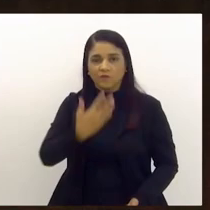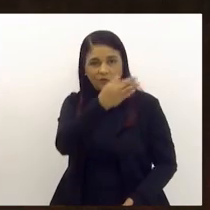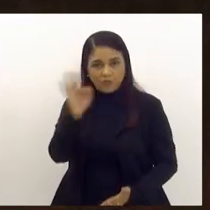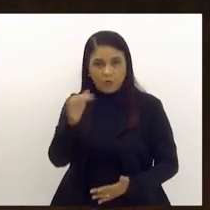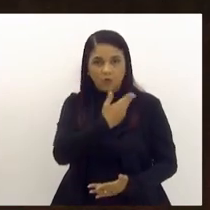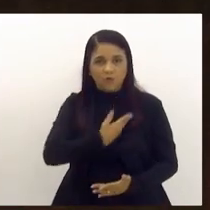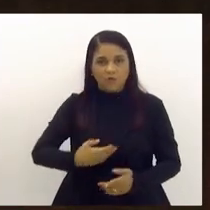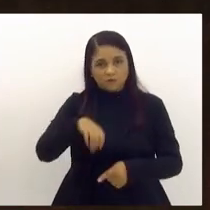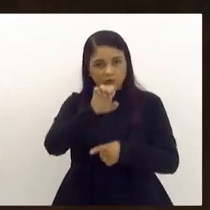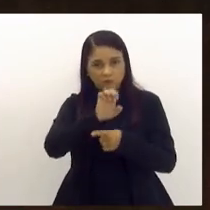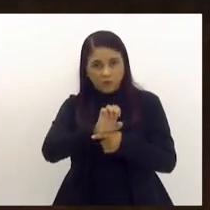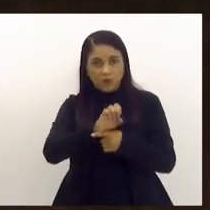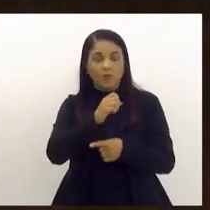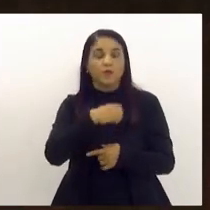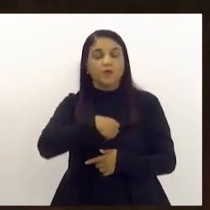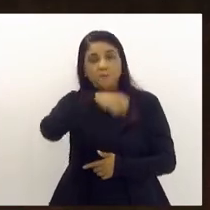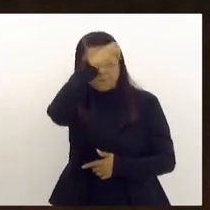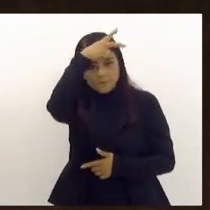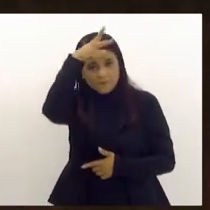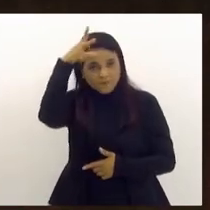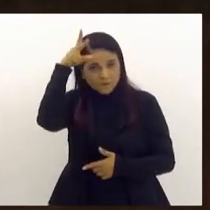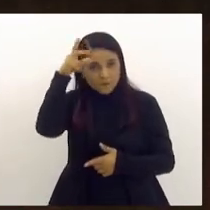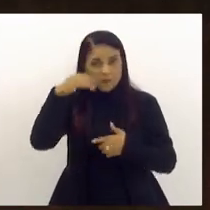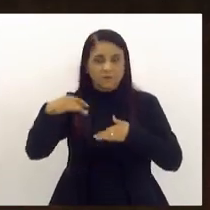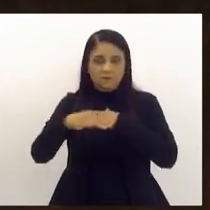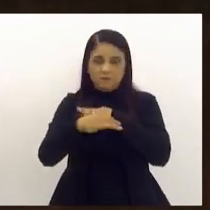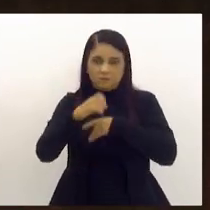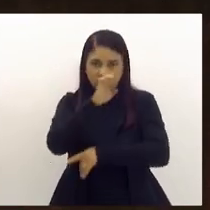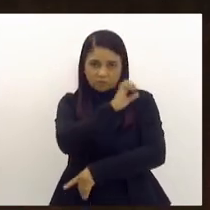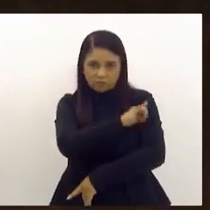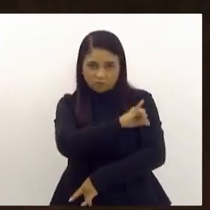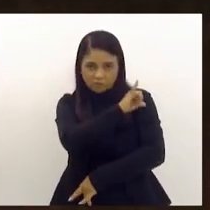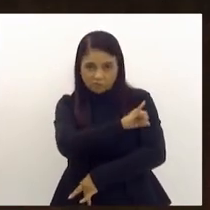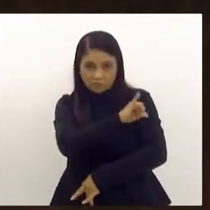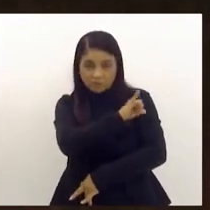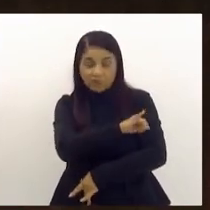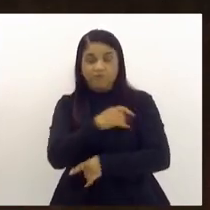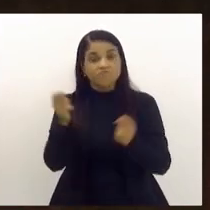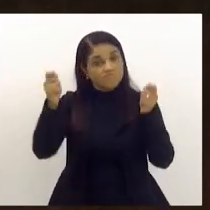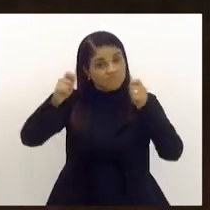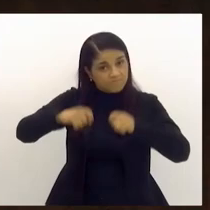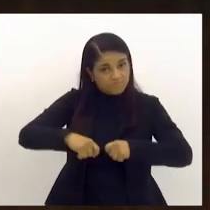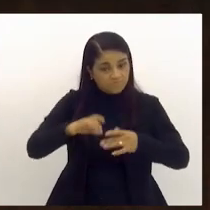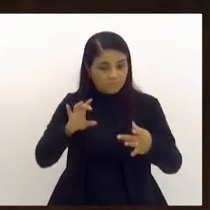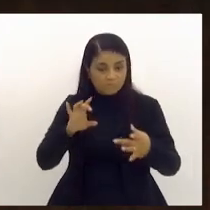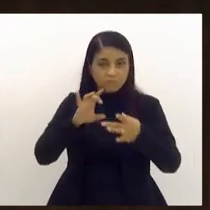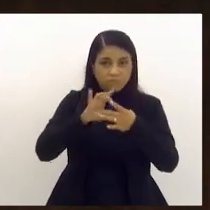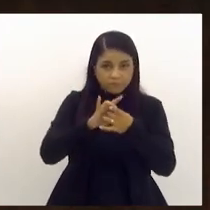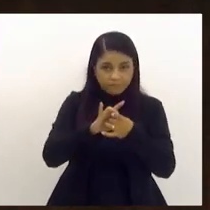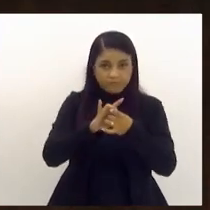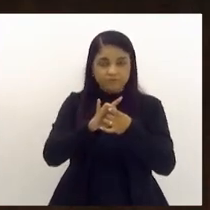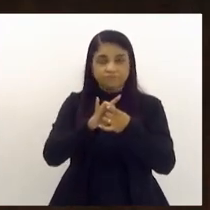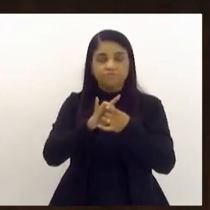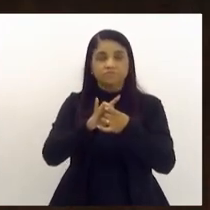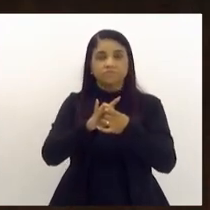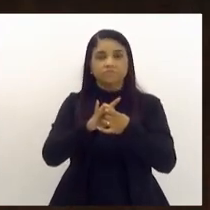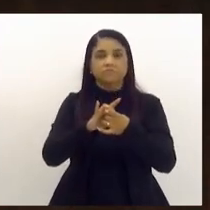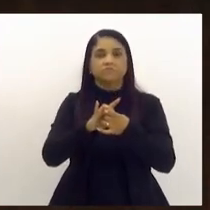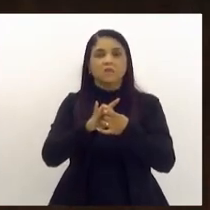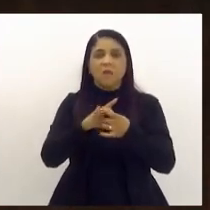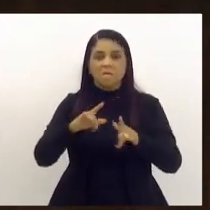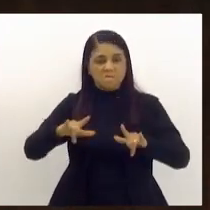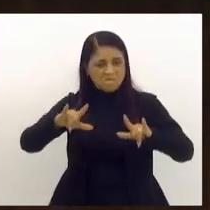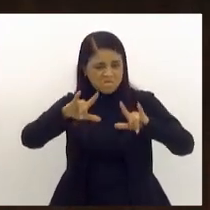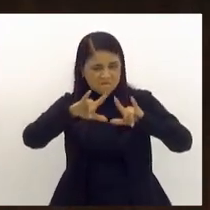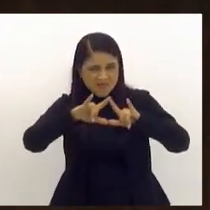governo estadual e a prefeitura da cidade do Rio de Janeiro para que possa, sim, não tratar as milícias